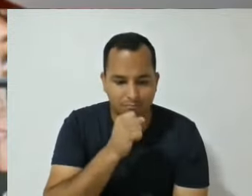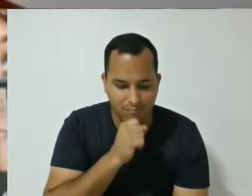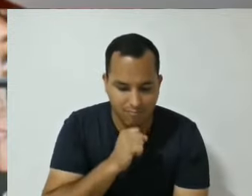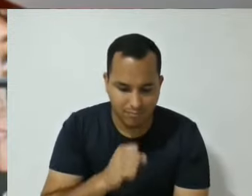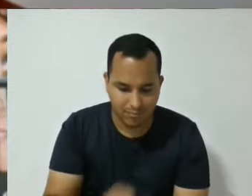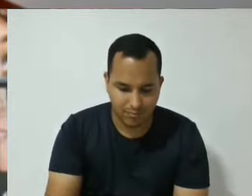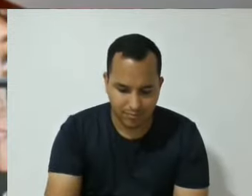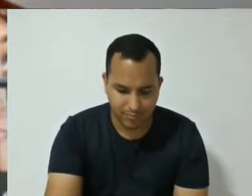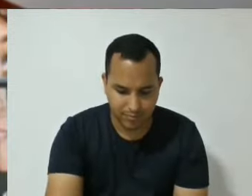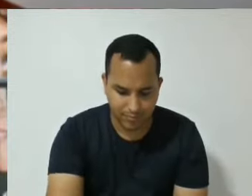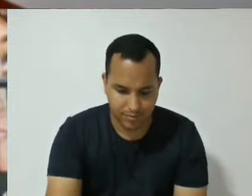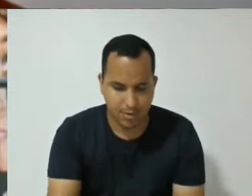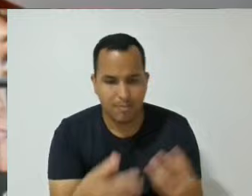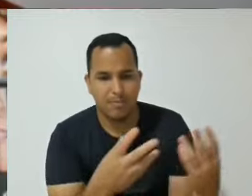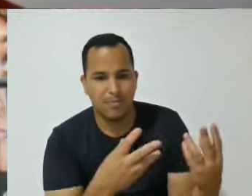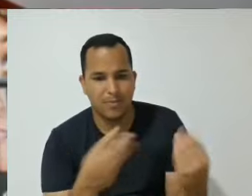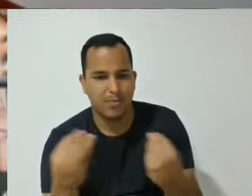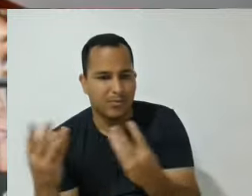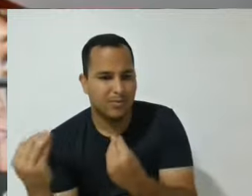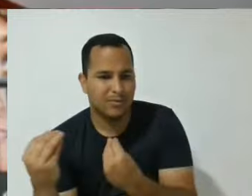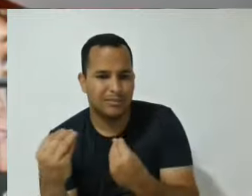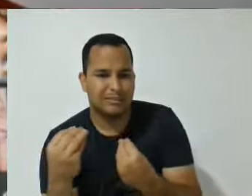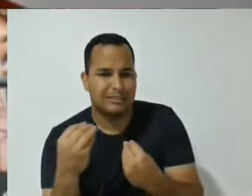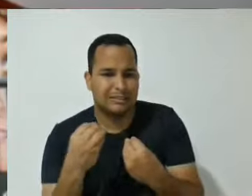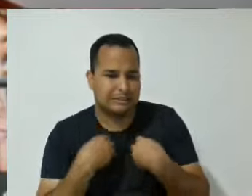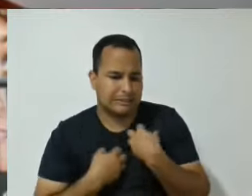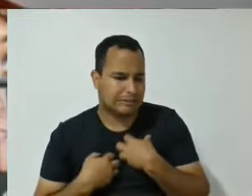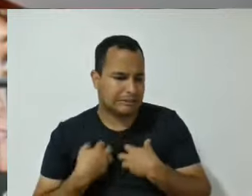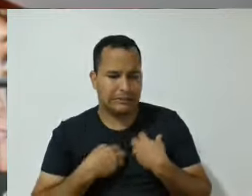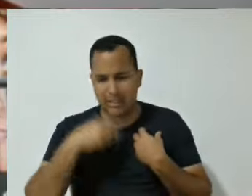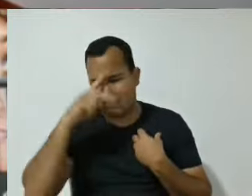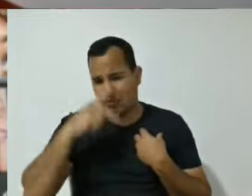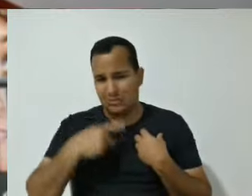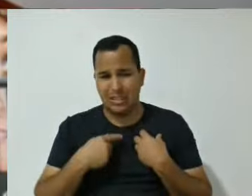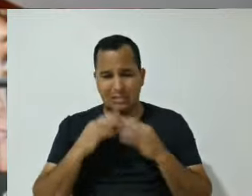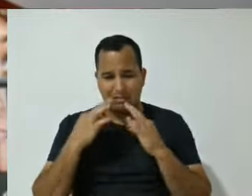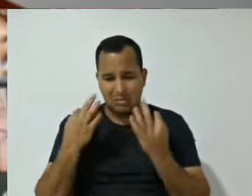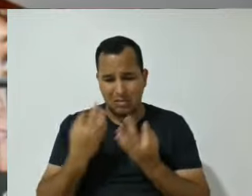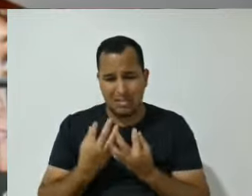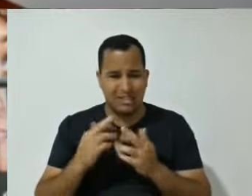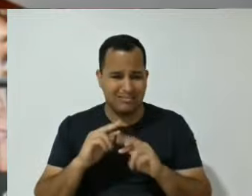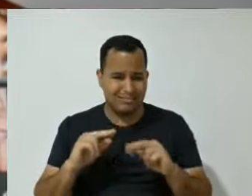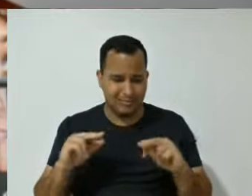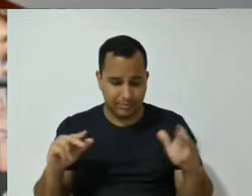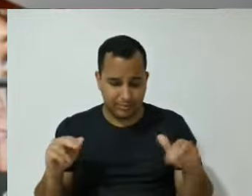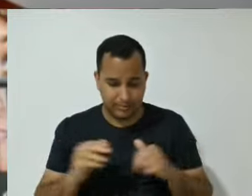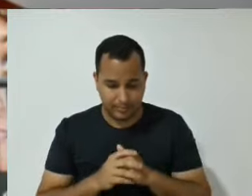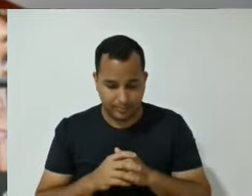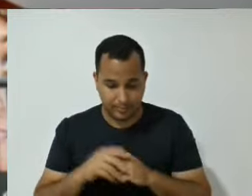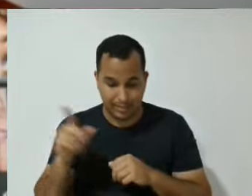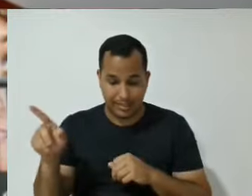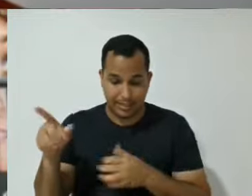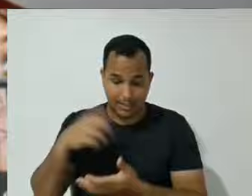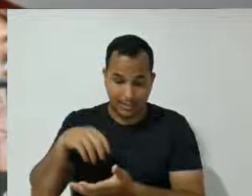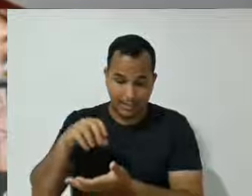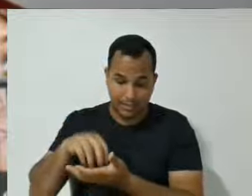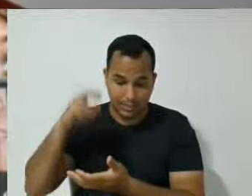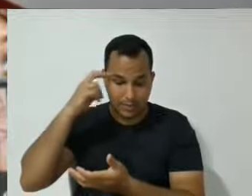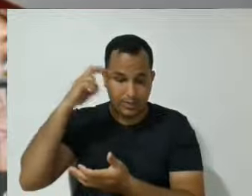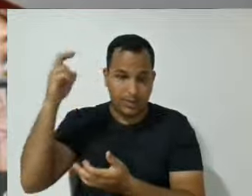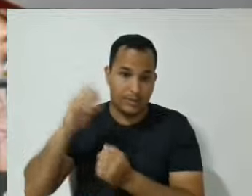vários dramas familiares, pessoais, e ali no Centro Cultural, elas se resolviam,